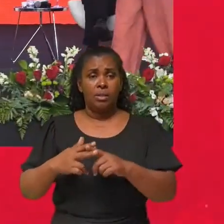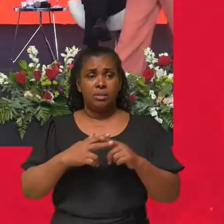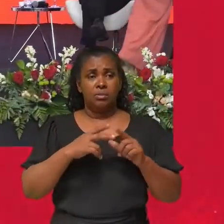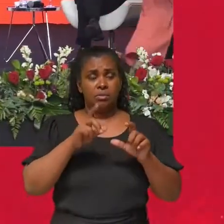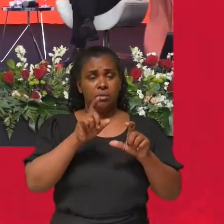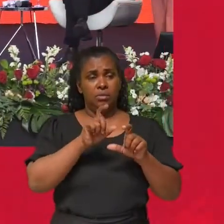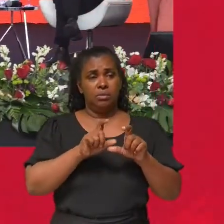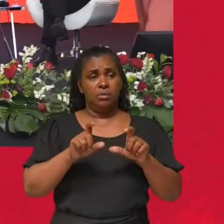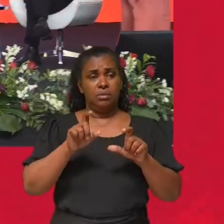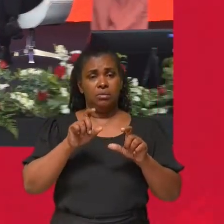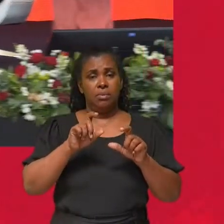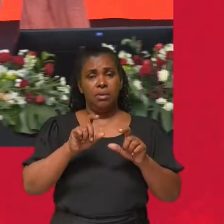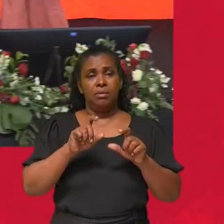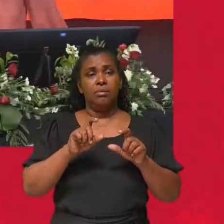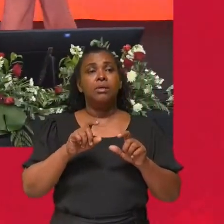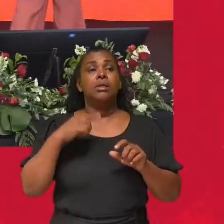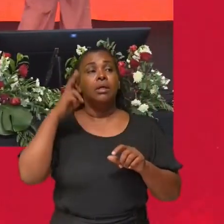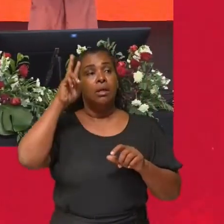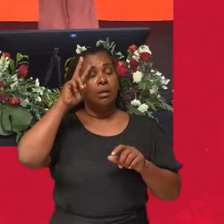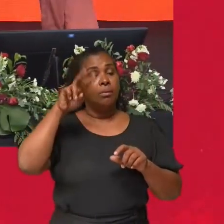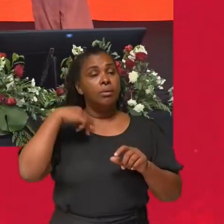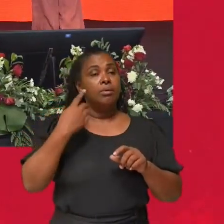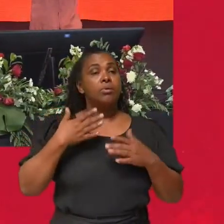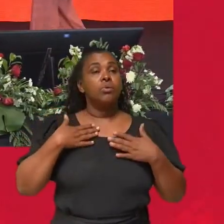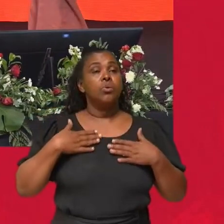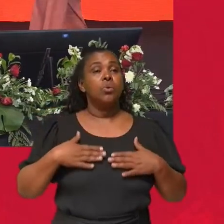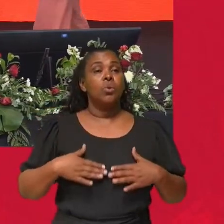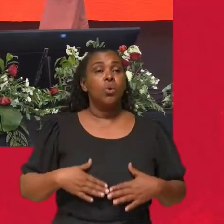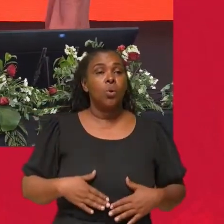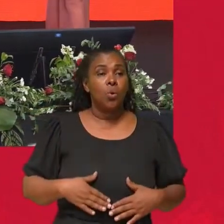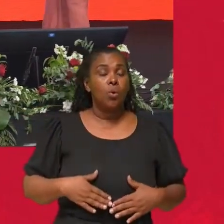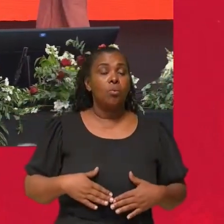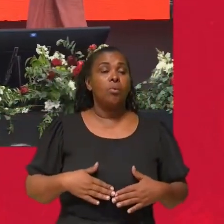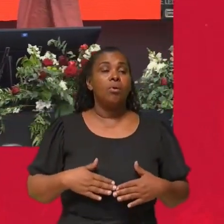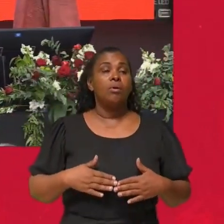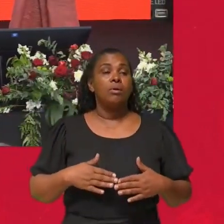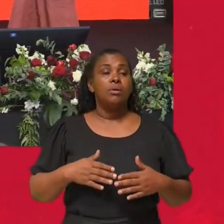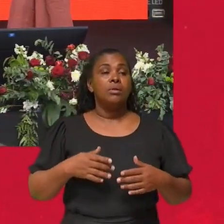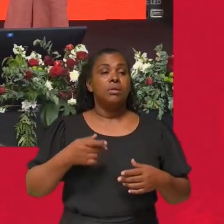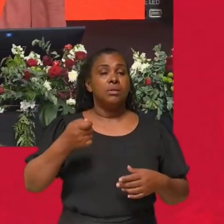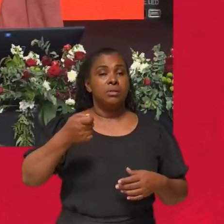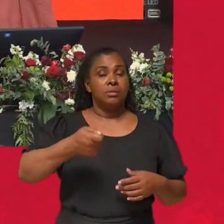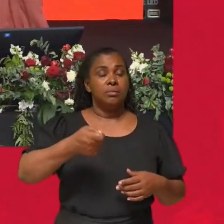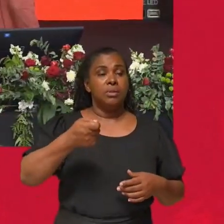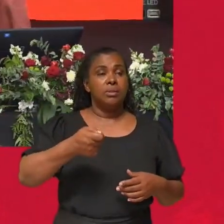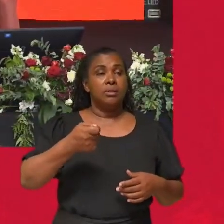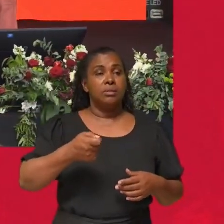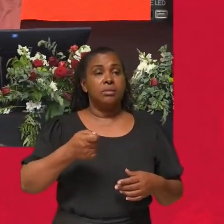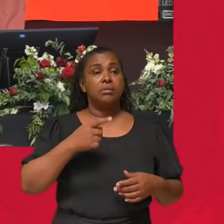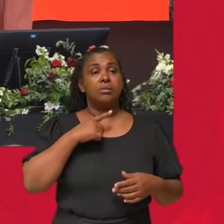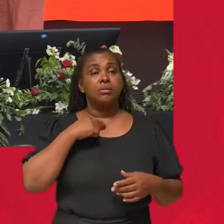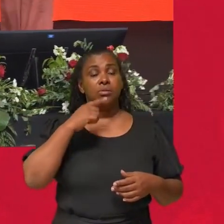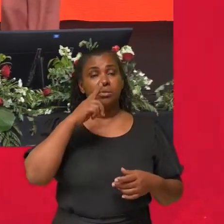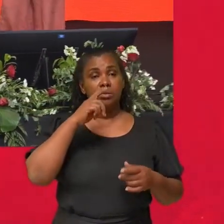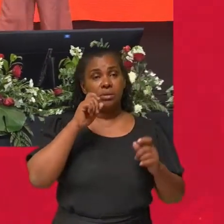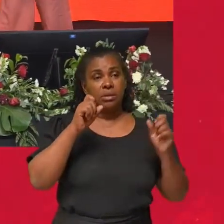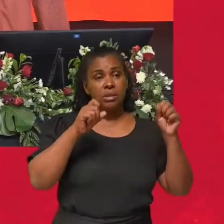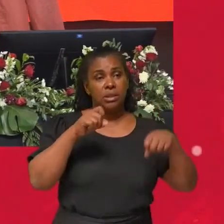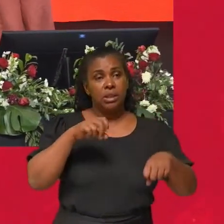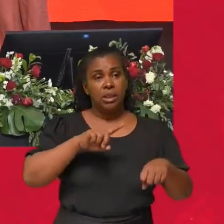nosso corpo ele vai determinar como o que a gente confirma, o que a gente desmente, e que a